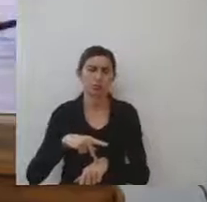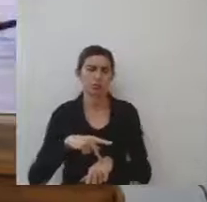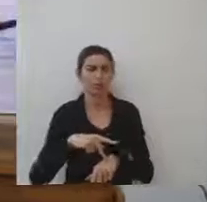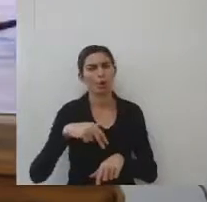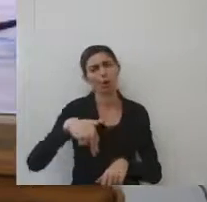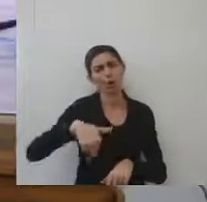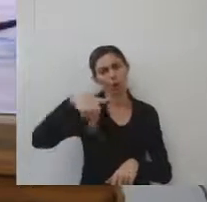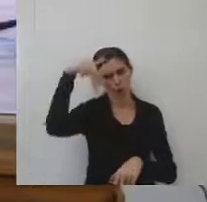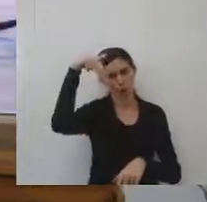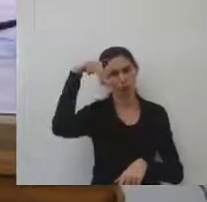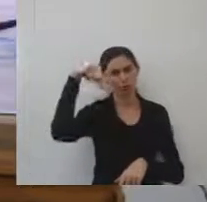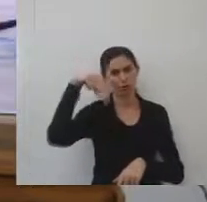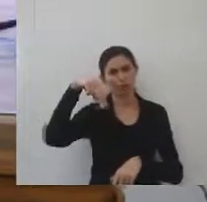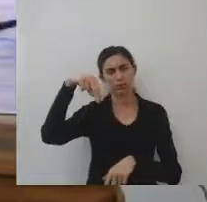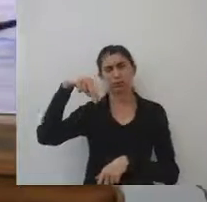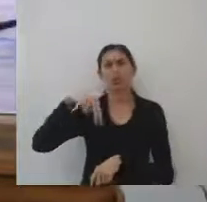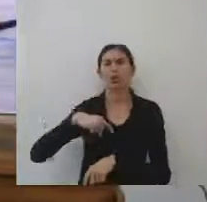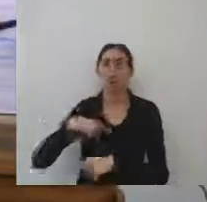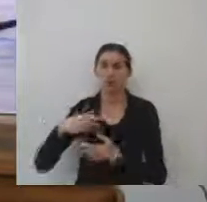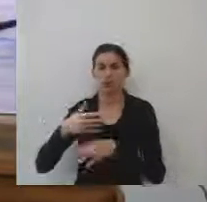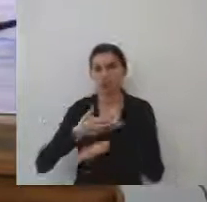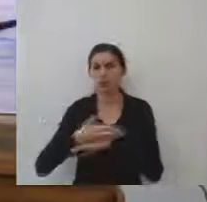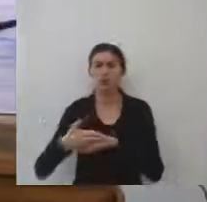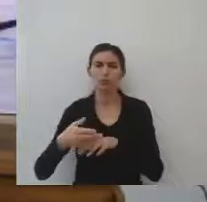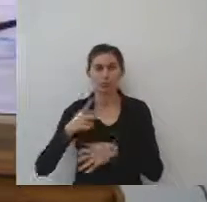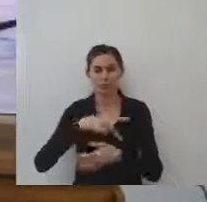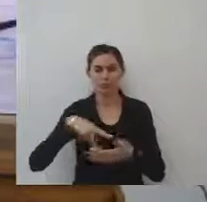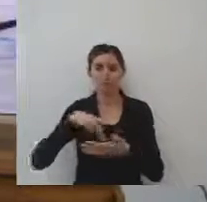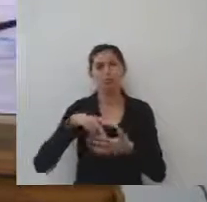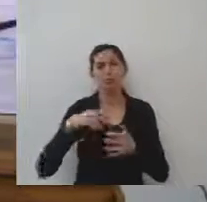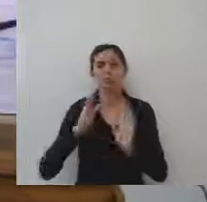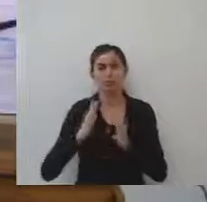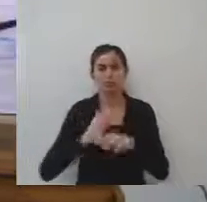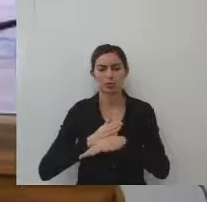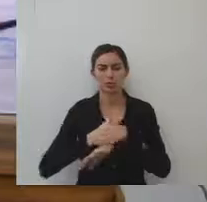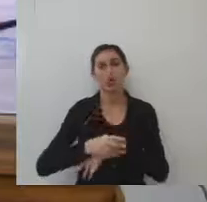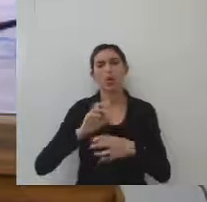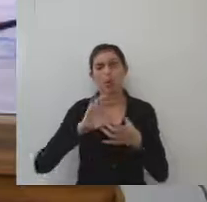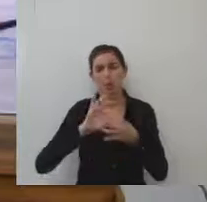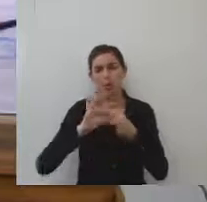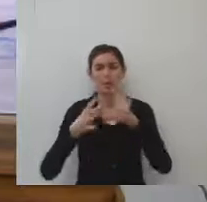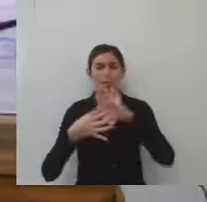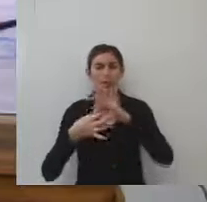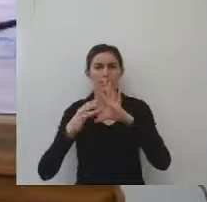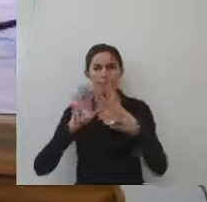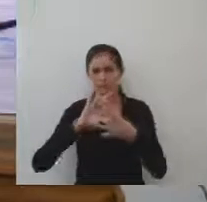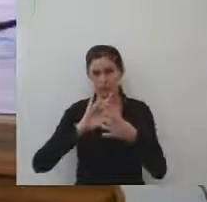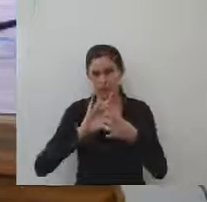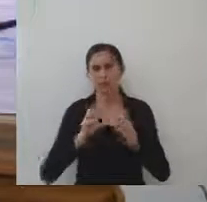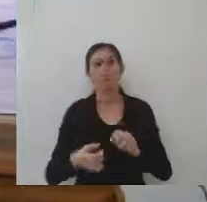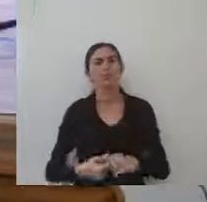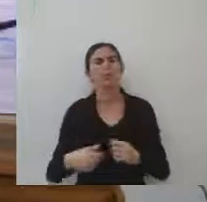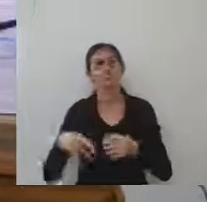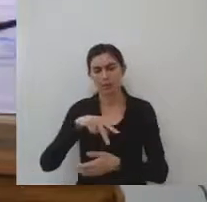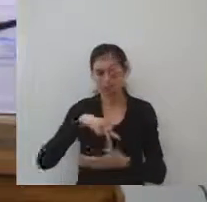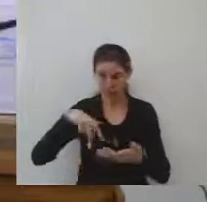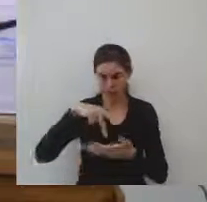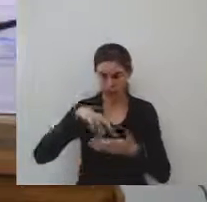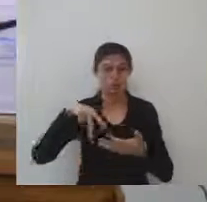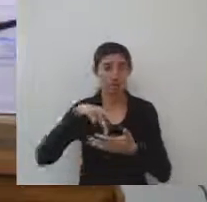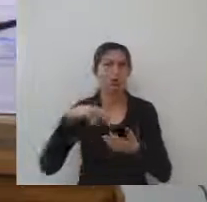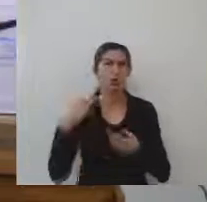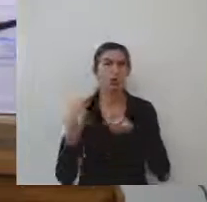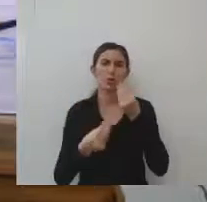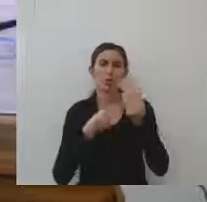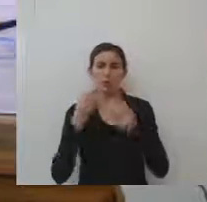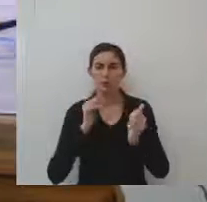do norte. Então, é um estilo de dança, tanto que ela chega até a entrar na Olimpíada. A dança como